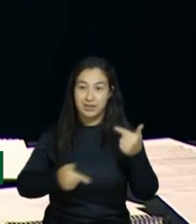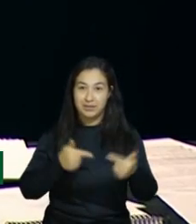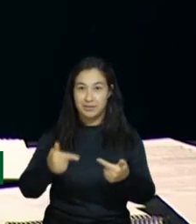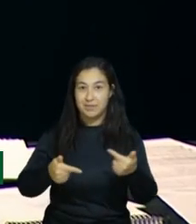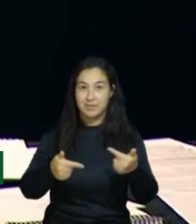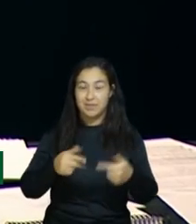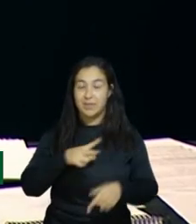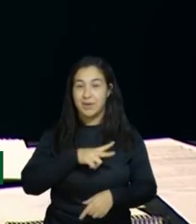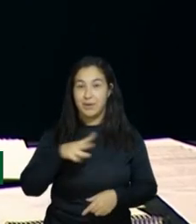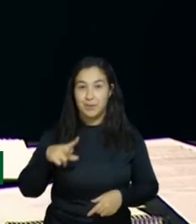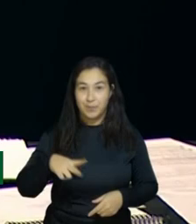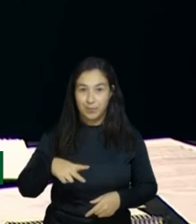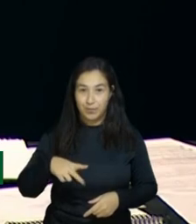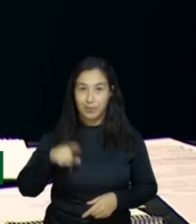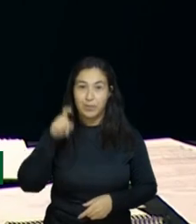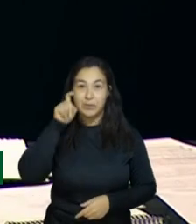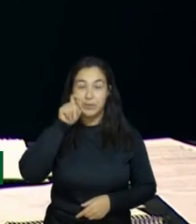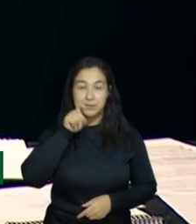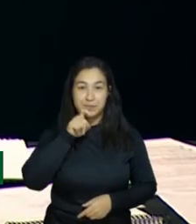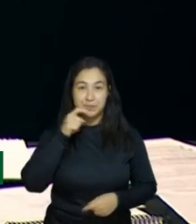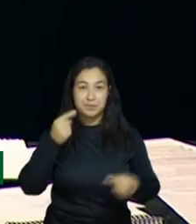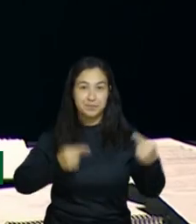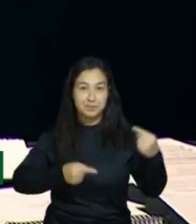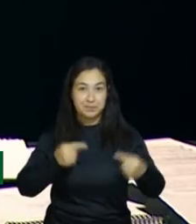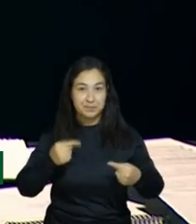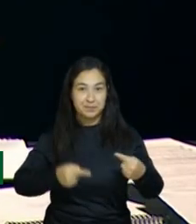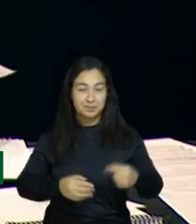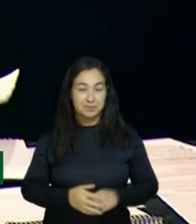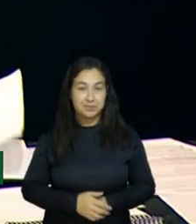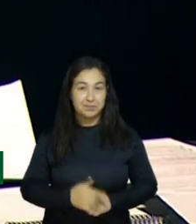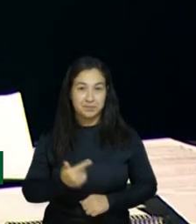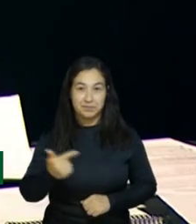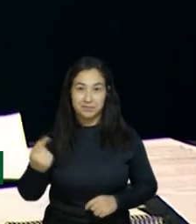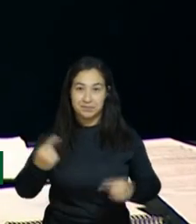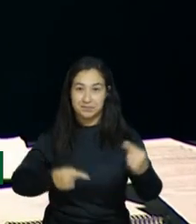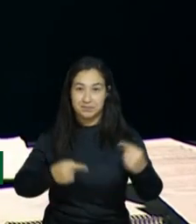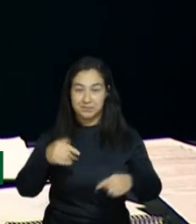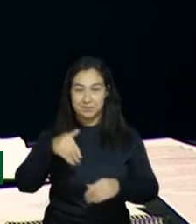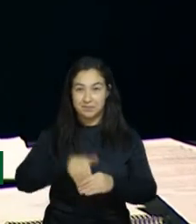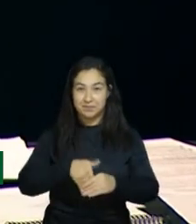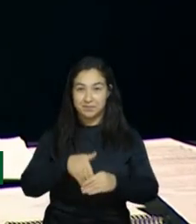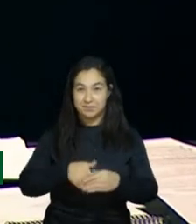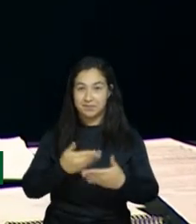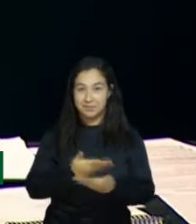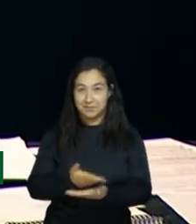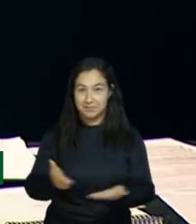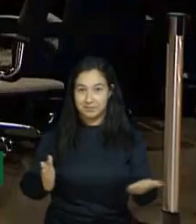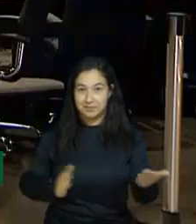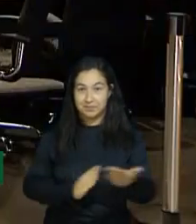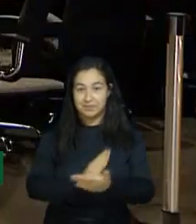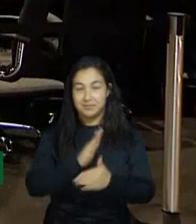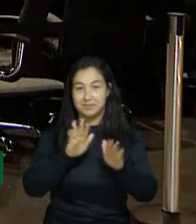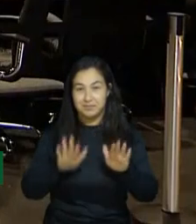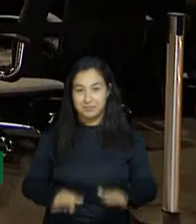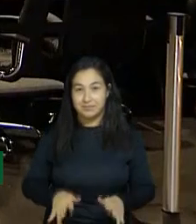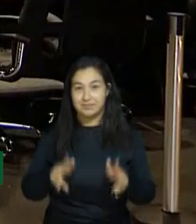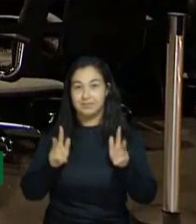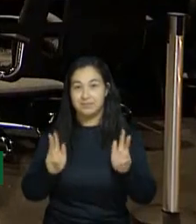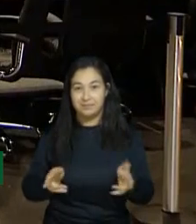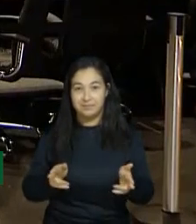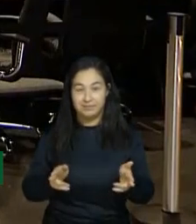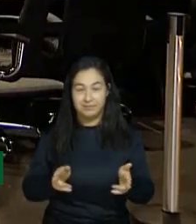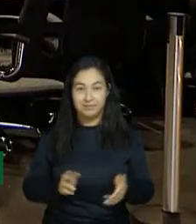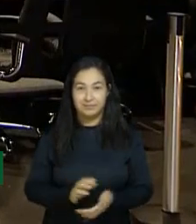deputado Maurício Peixer, em discussão. Não havendo quem queira discutir, em votação. Deputados que aprovam, permaneçam como se